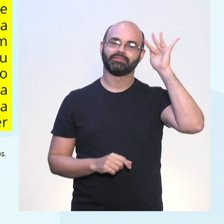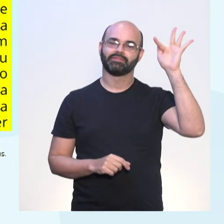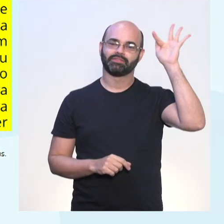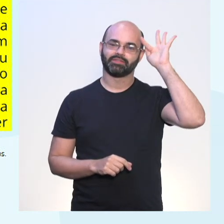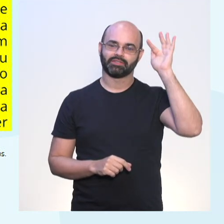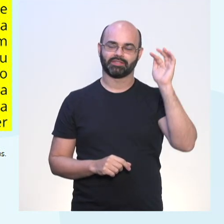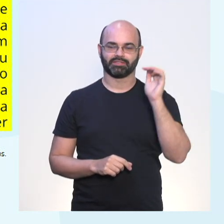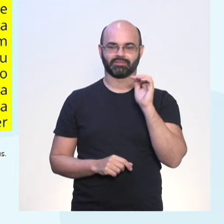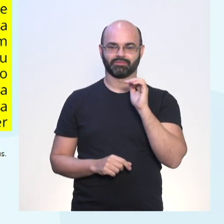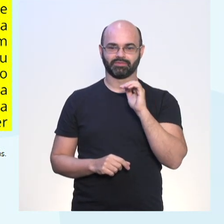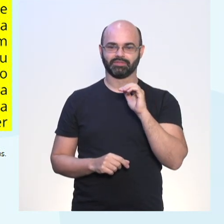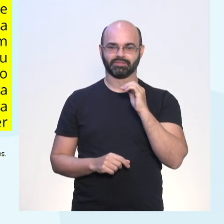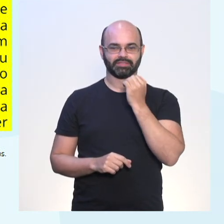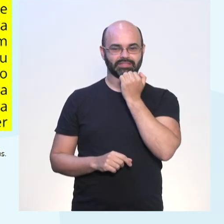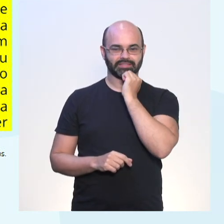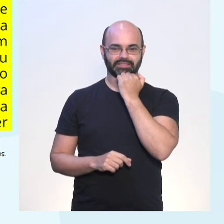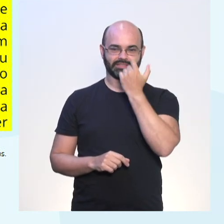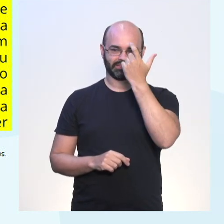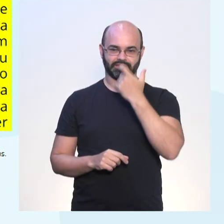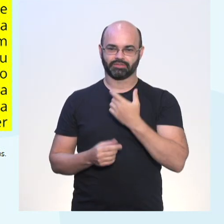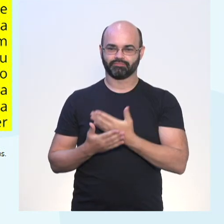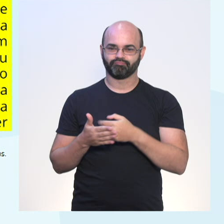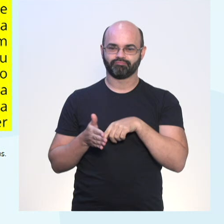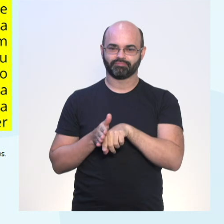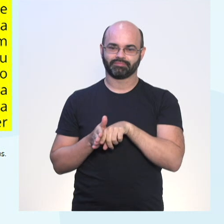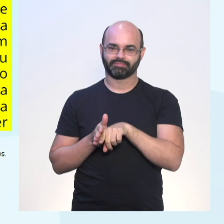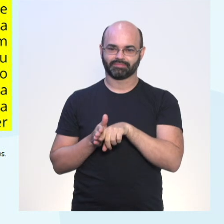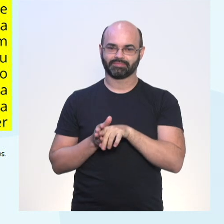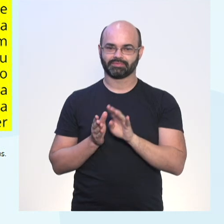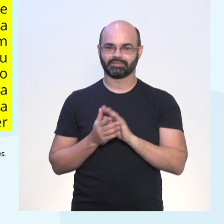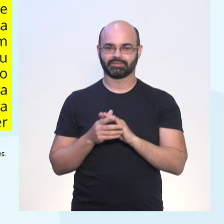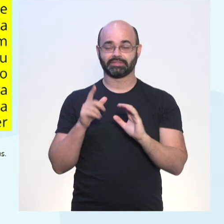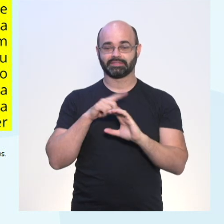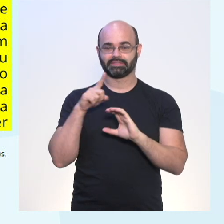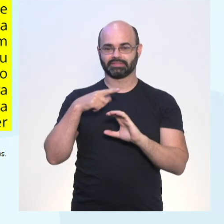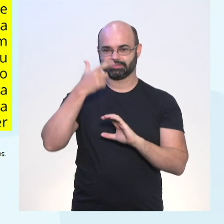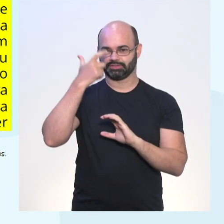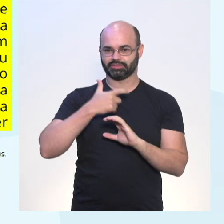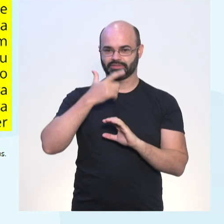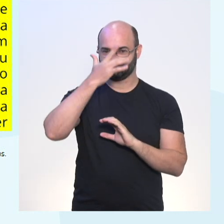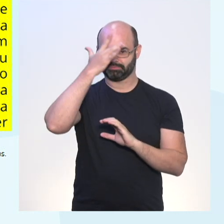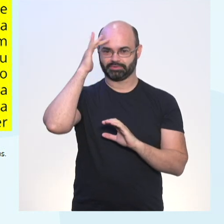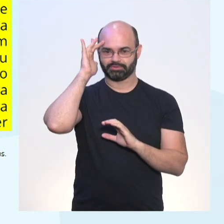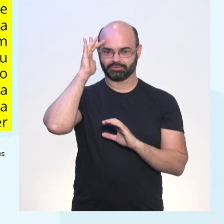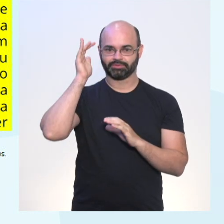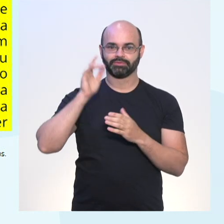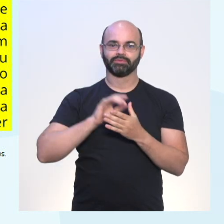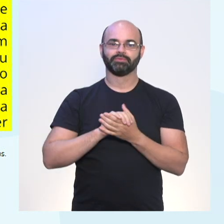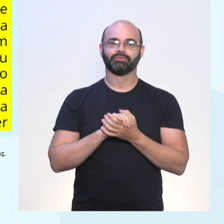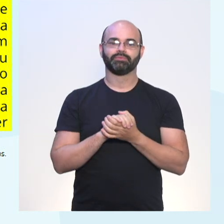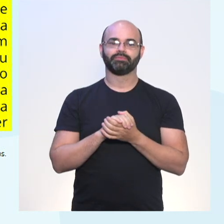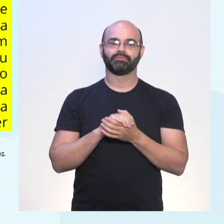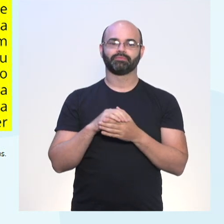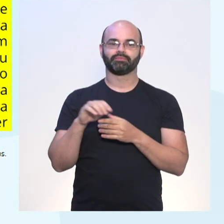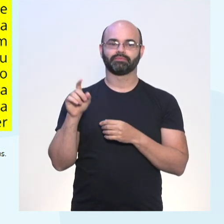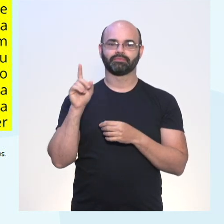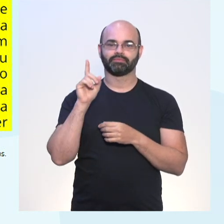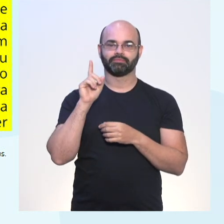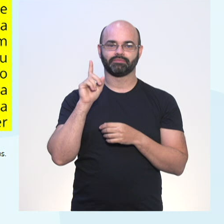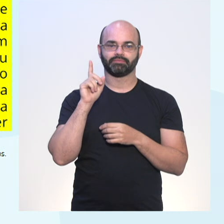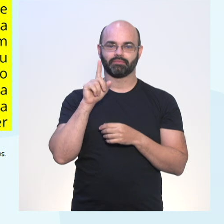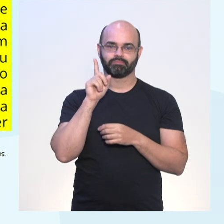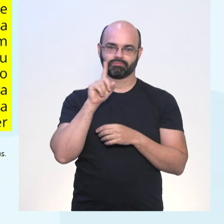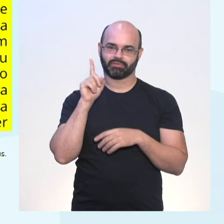cientista inglês, né, o Francis Bacon, hoje é considerado um dos pais da ciência moderna.